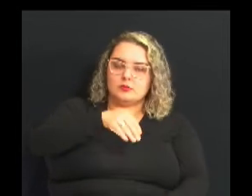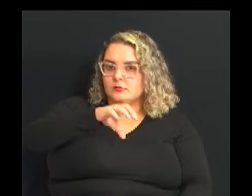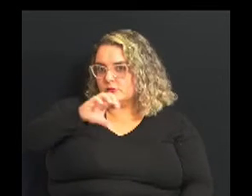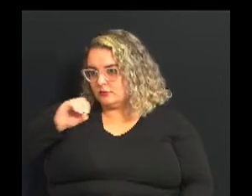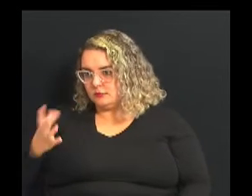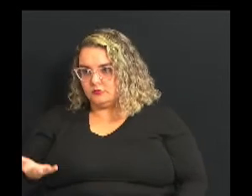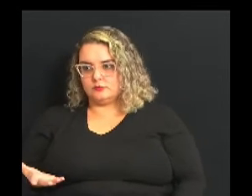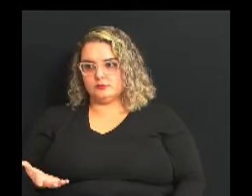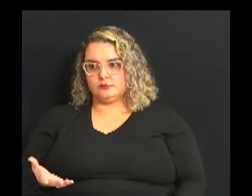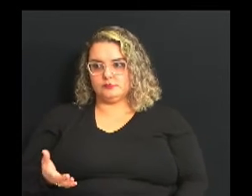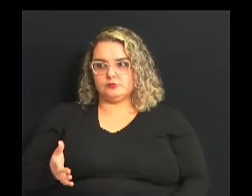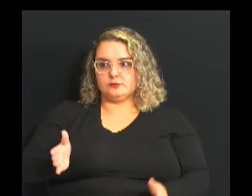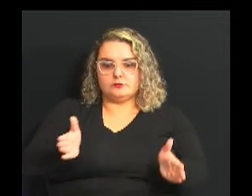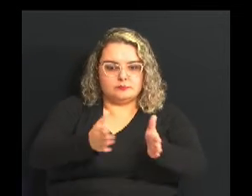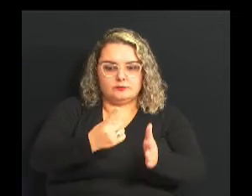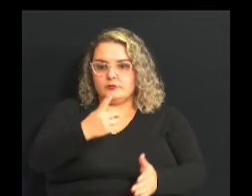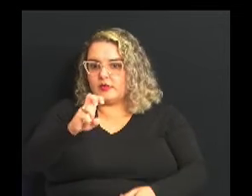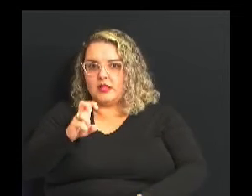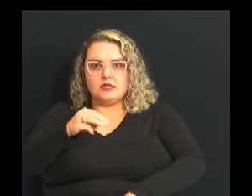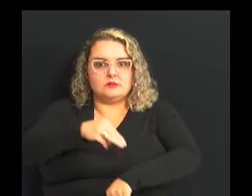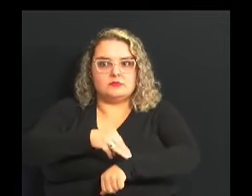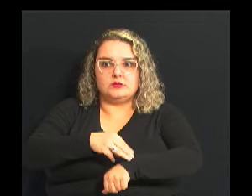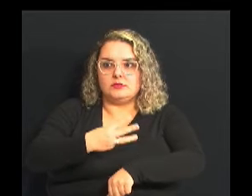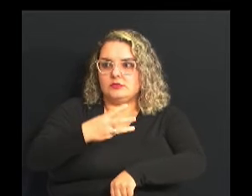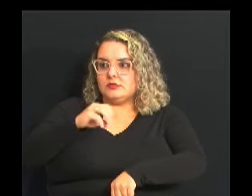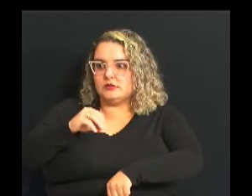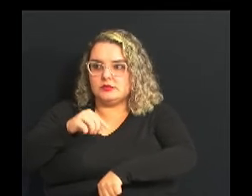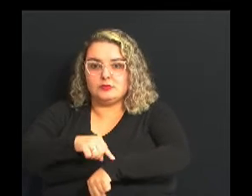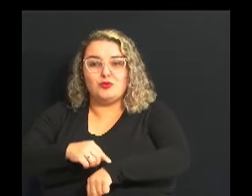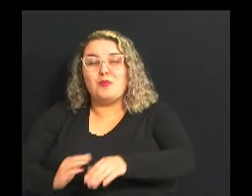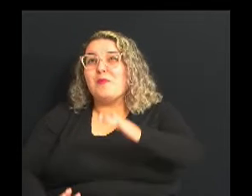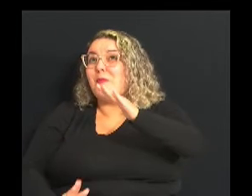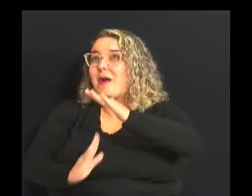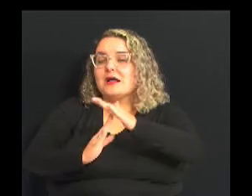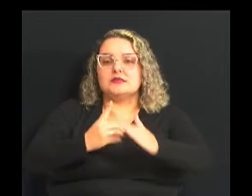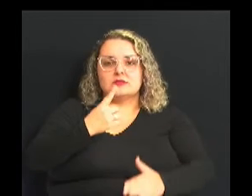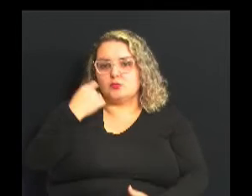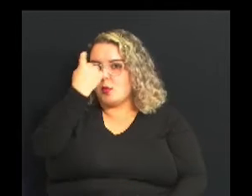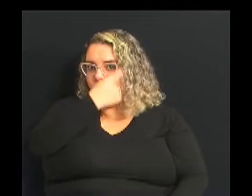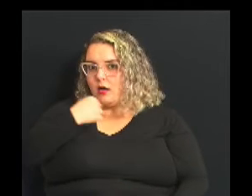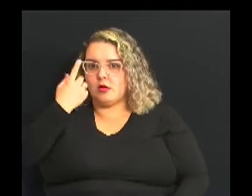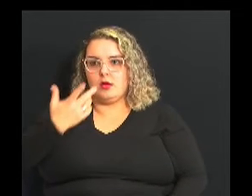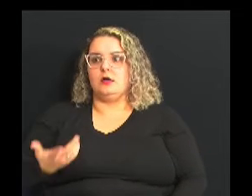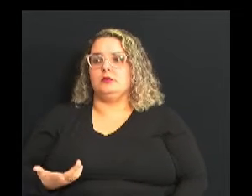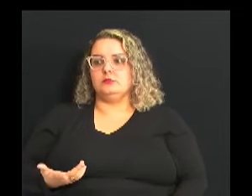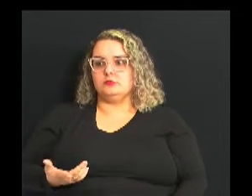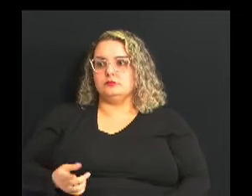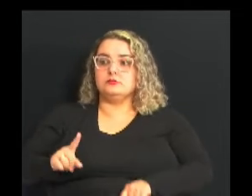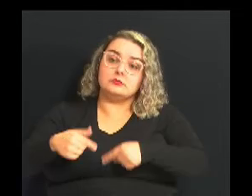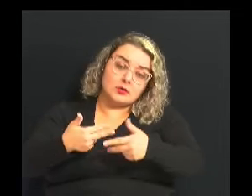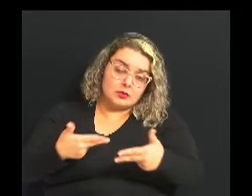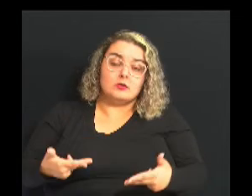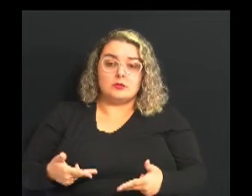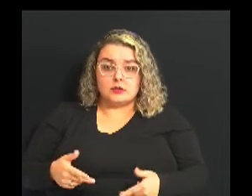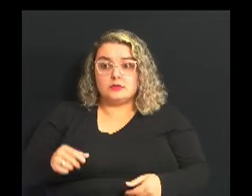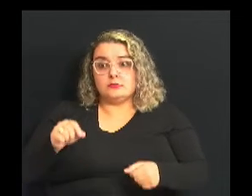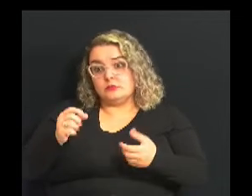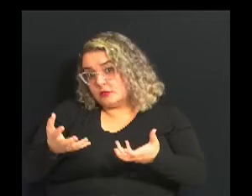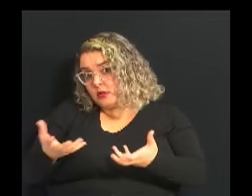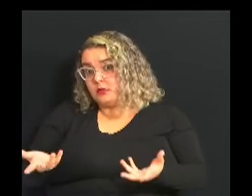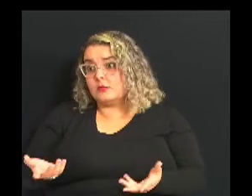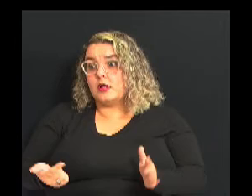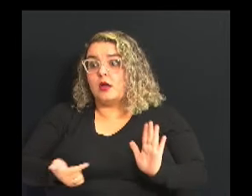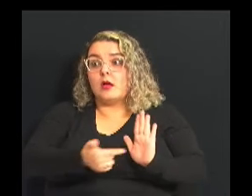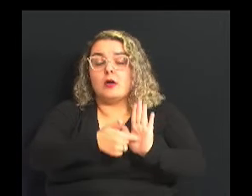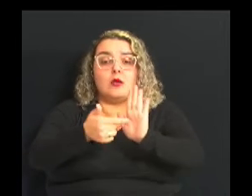são curtos, eles têm 15 minutos, meia hora, no máximo 1 hora. E a outra questão, que é uma coisa que a gente faz questão, é mostrar